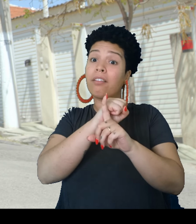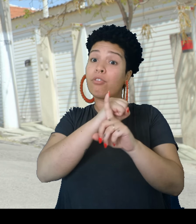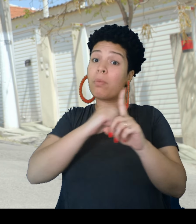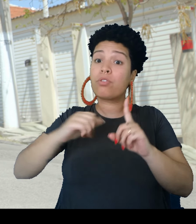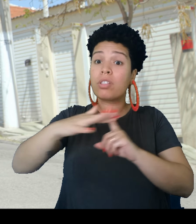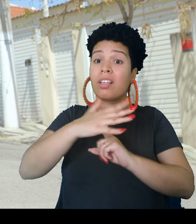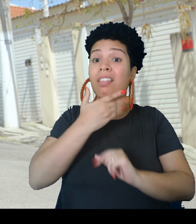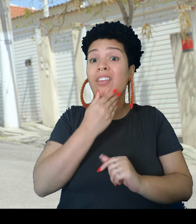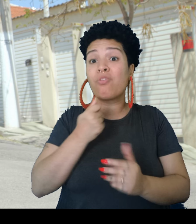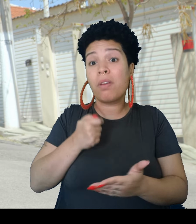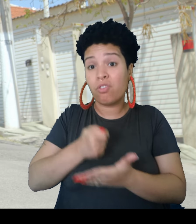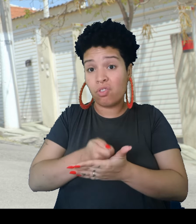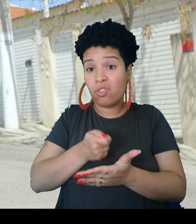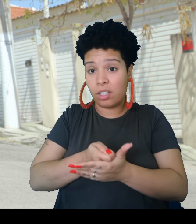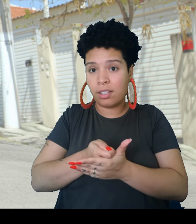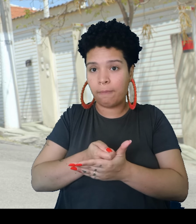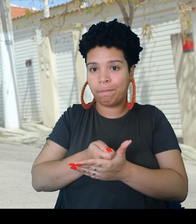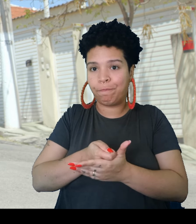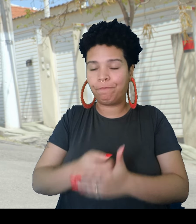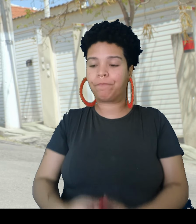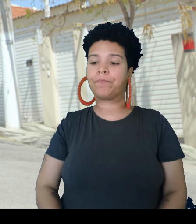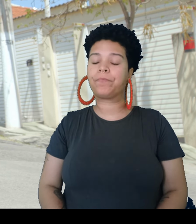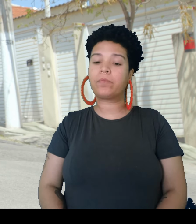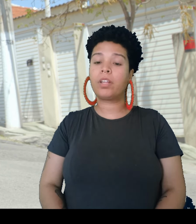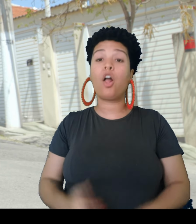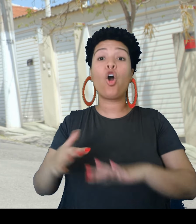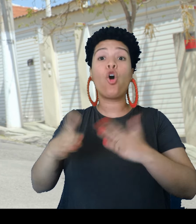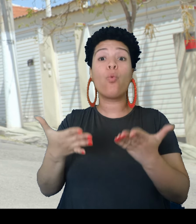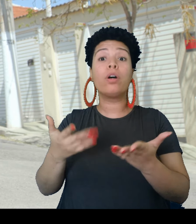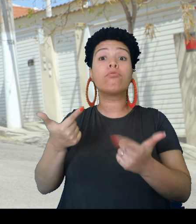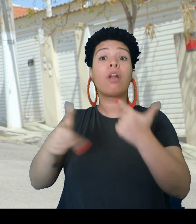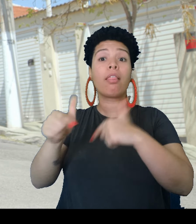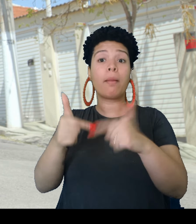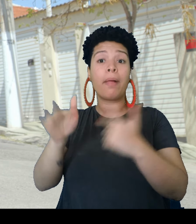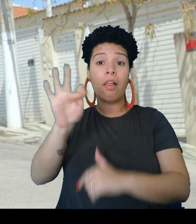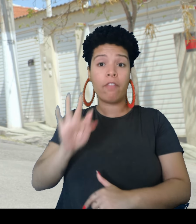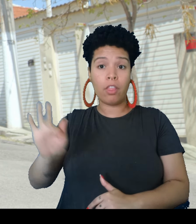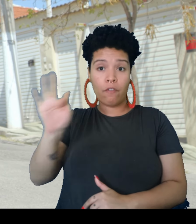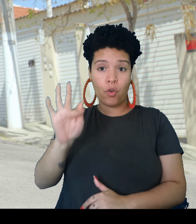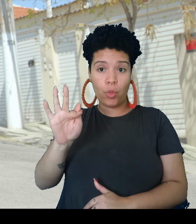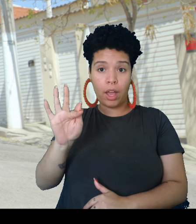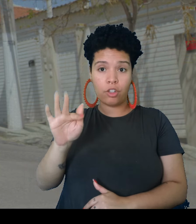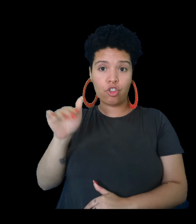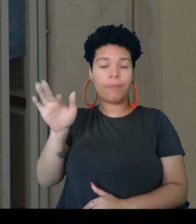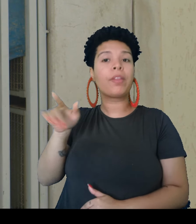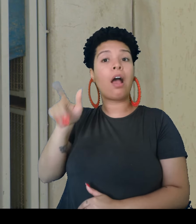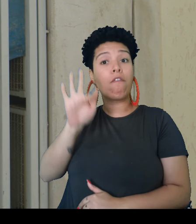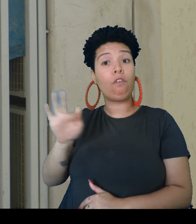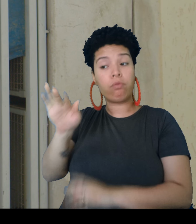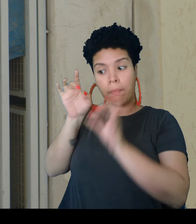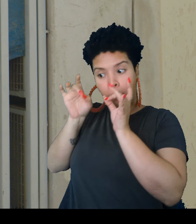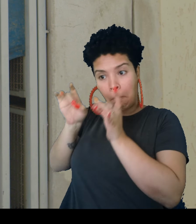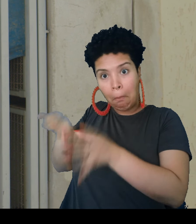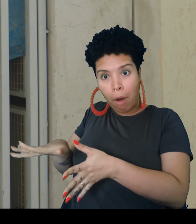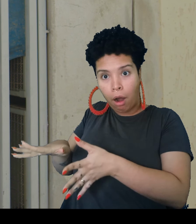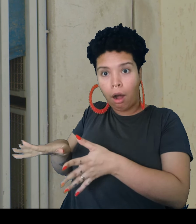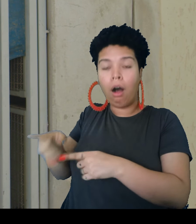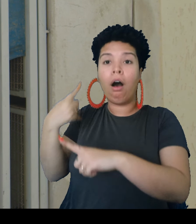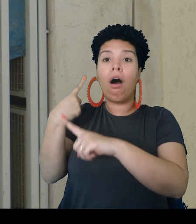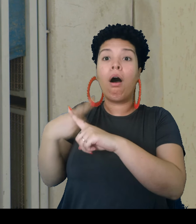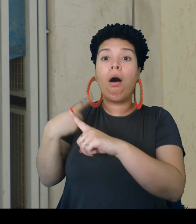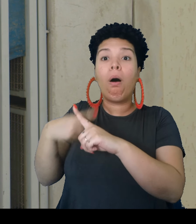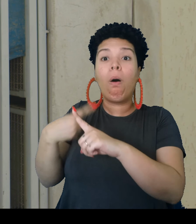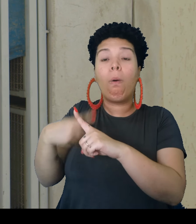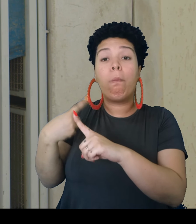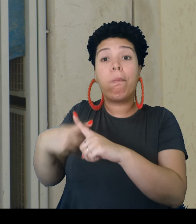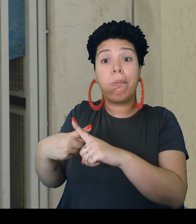trabalhava porque pais enfurecidos denunciavam que suas filhas estavam sendo aliciadas para o feminismo. Nesse período, trabalhou